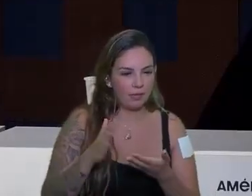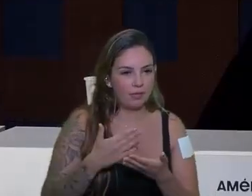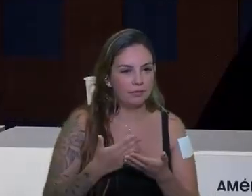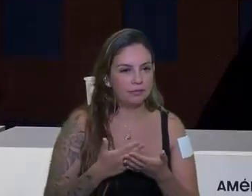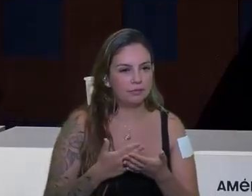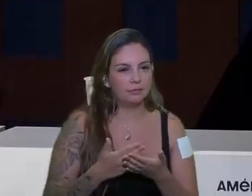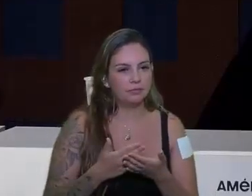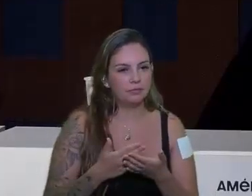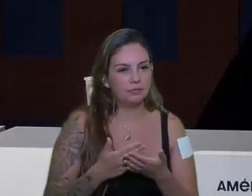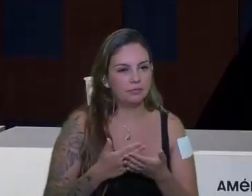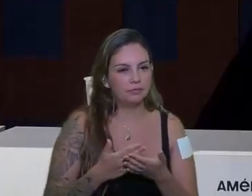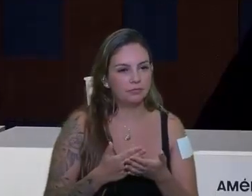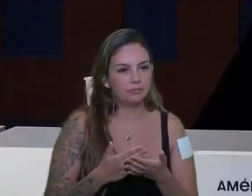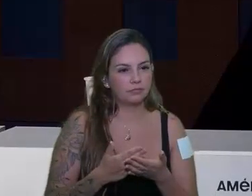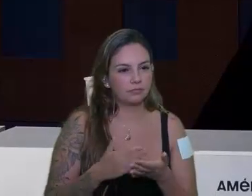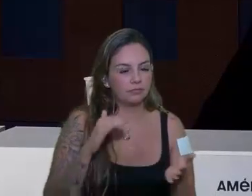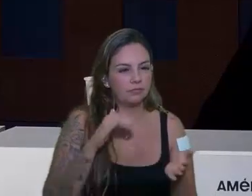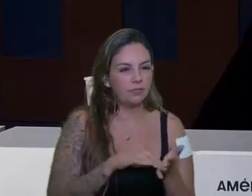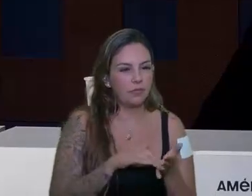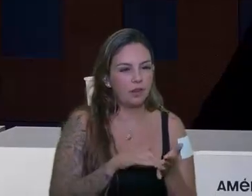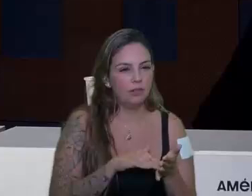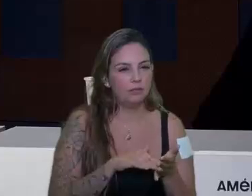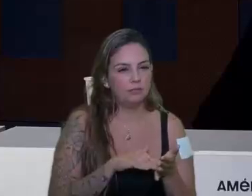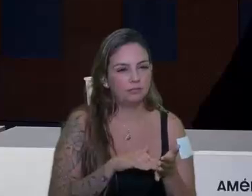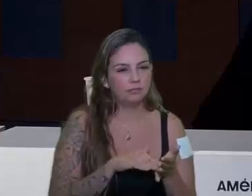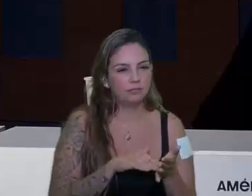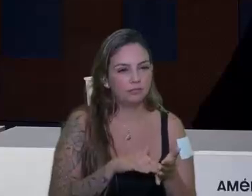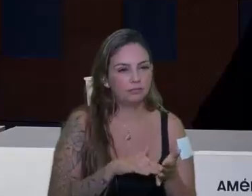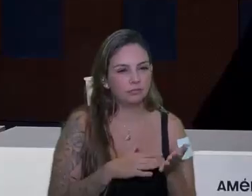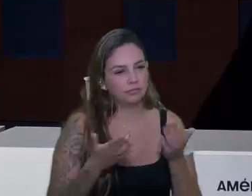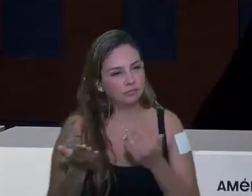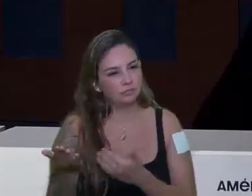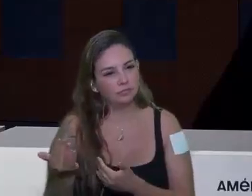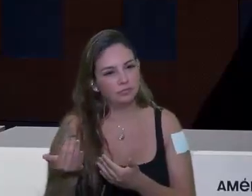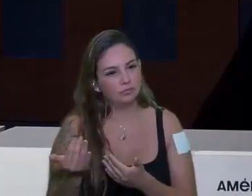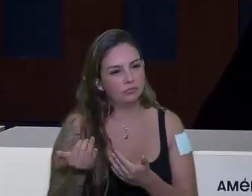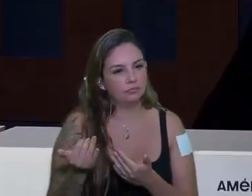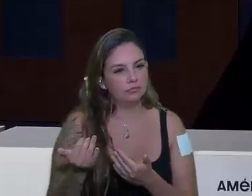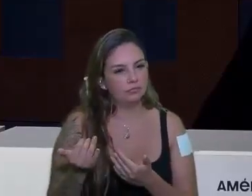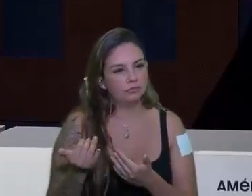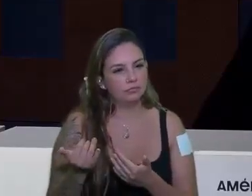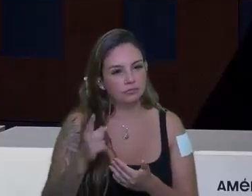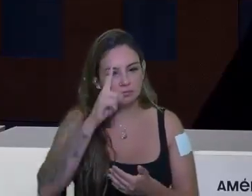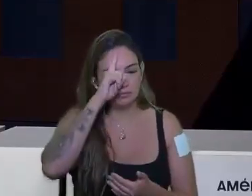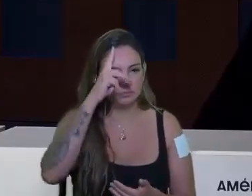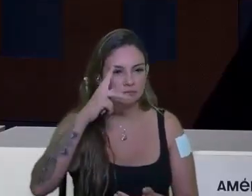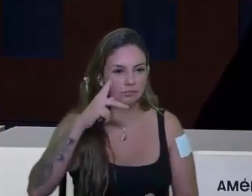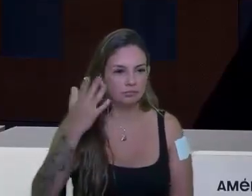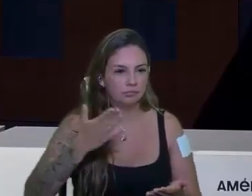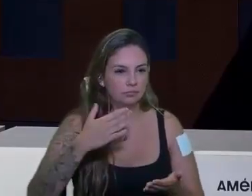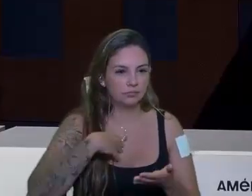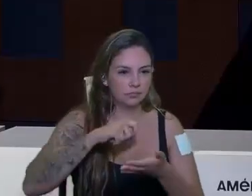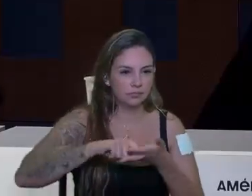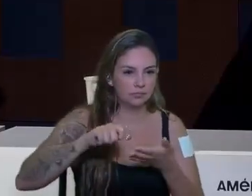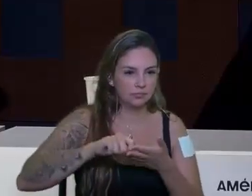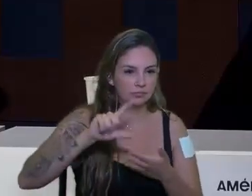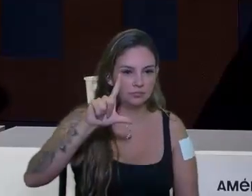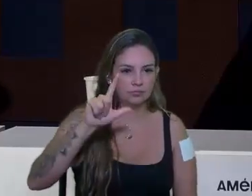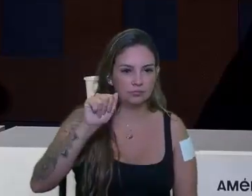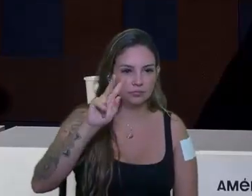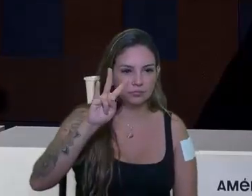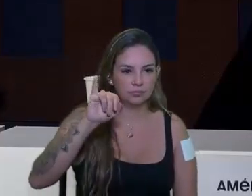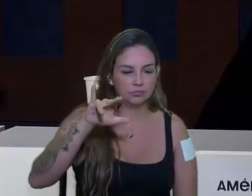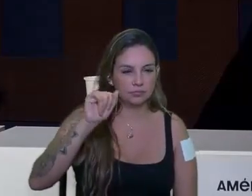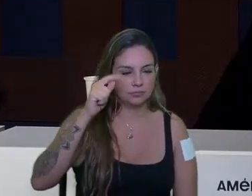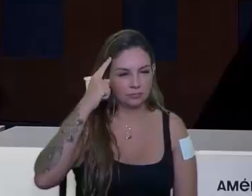livros, até atingir ali, jovem e tal, e até criei um pseudônimo. Então, hoje eu escrevo como Lavínia